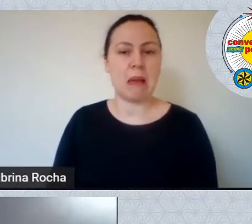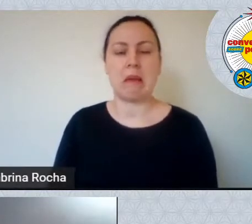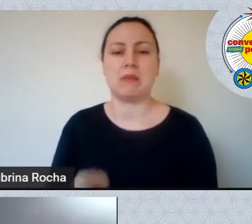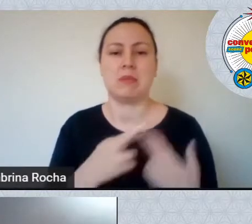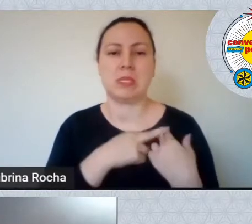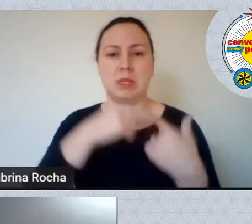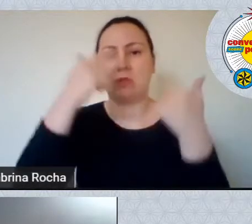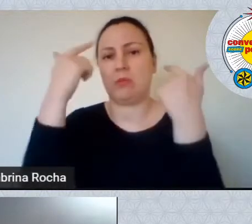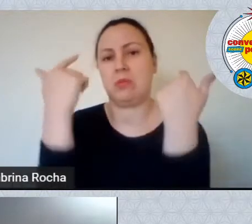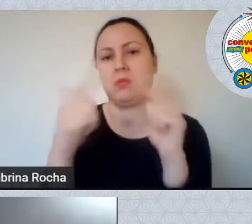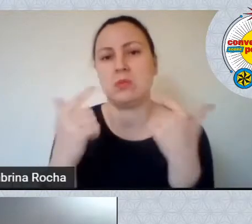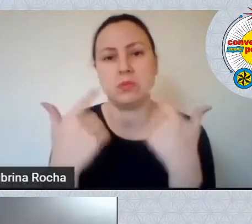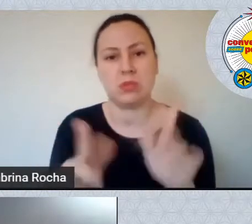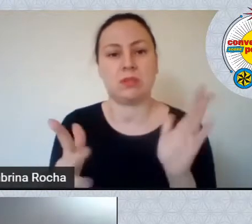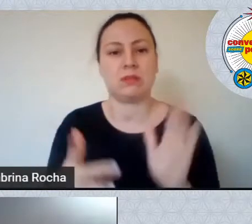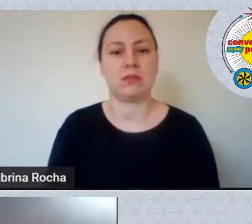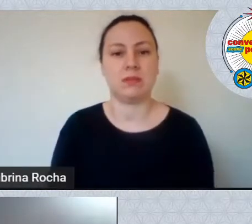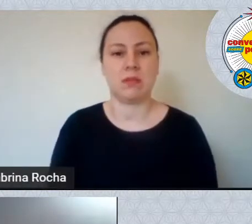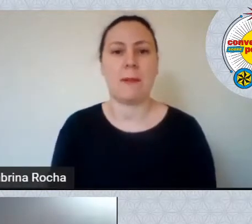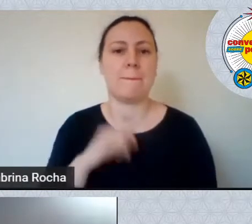né? A